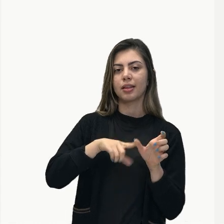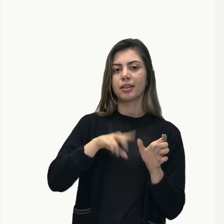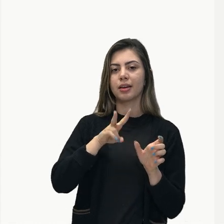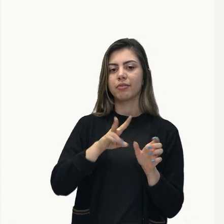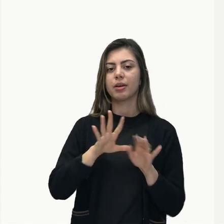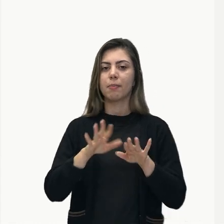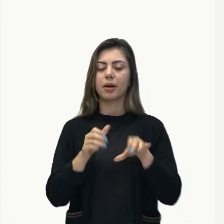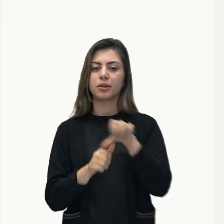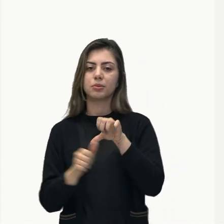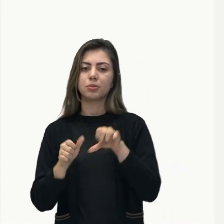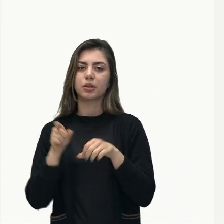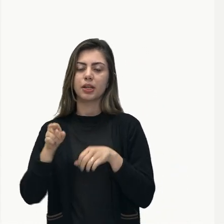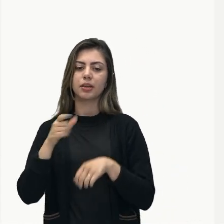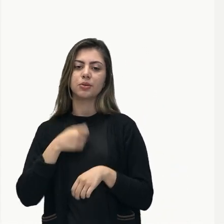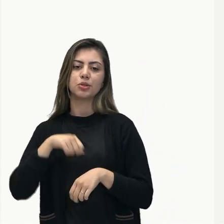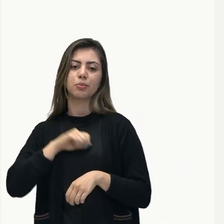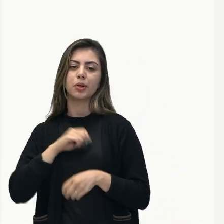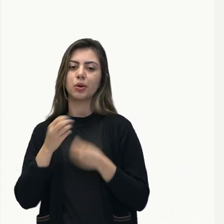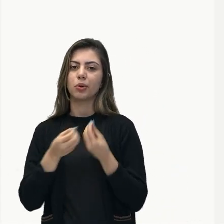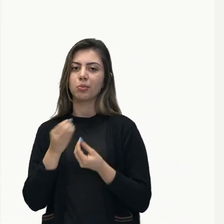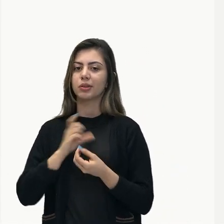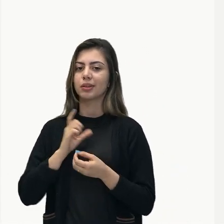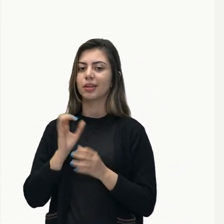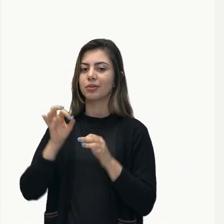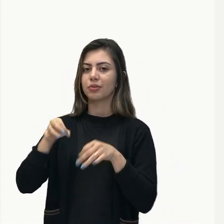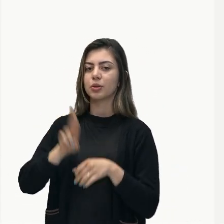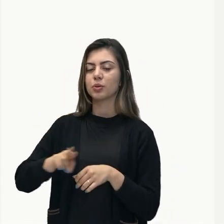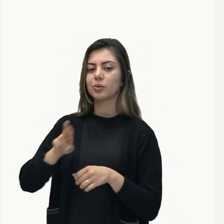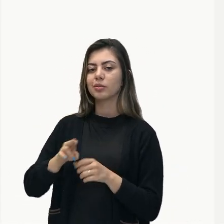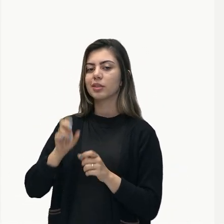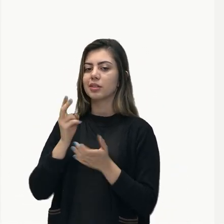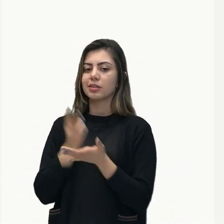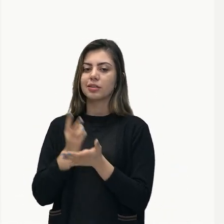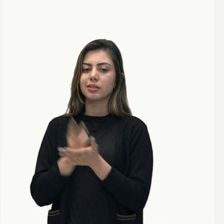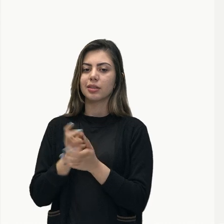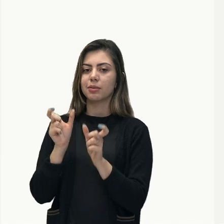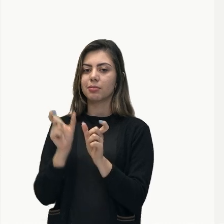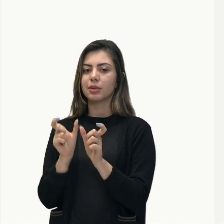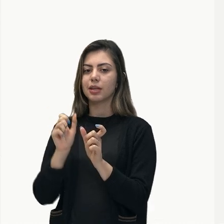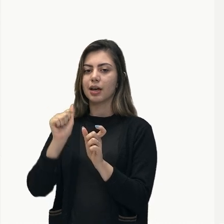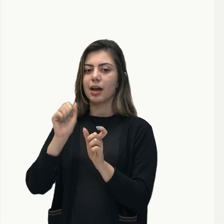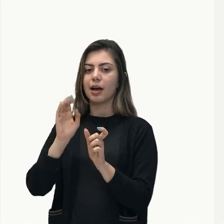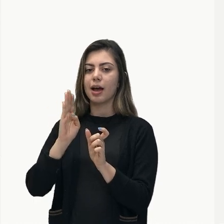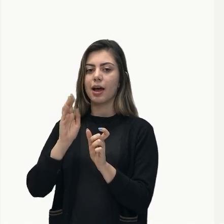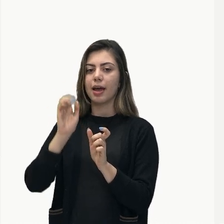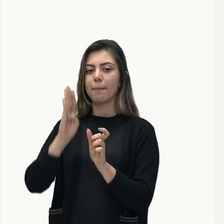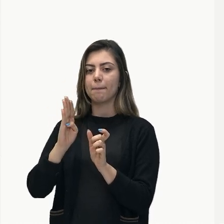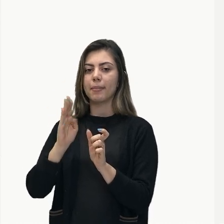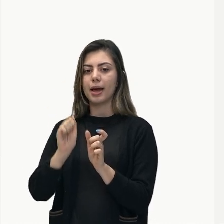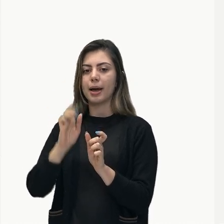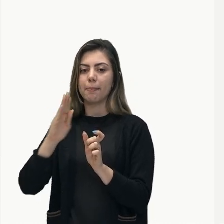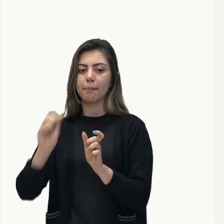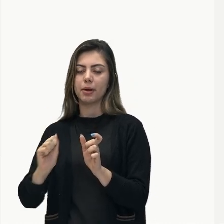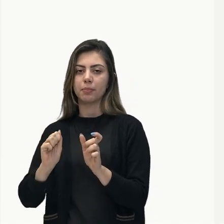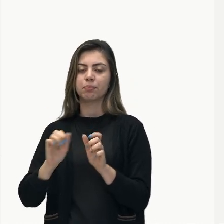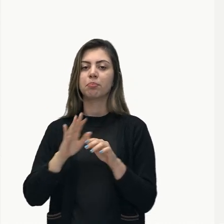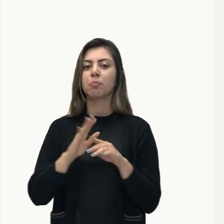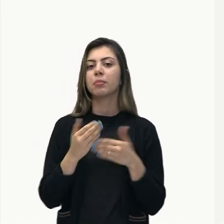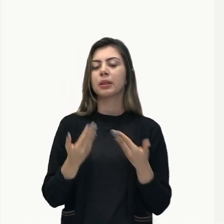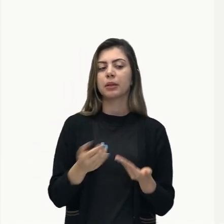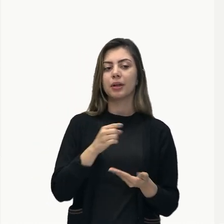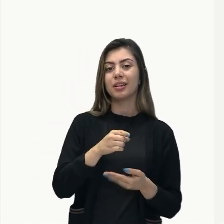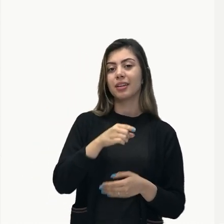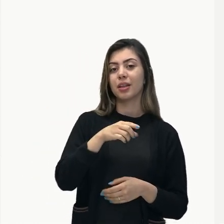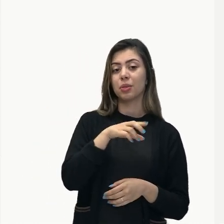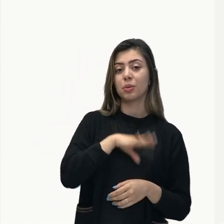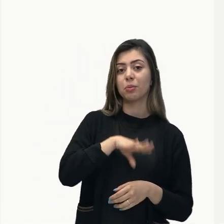pessoa do plural, né, ellos, né, ele termina com a letra N. No português é com a letra